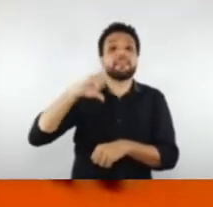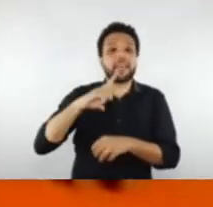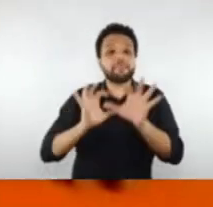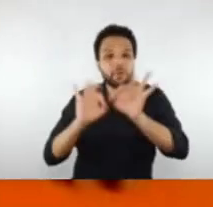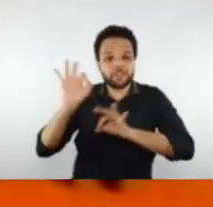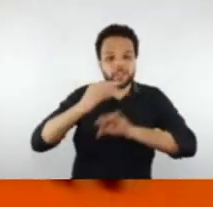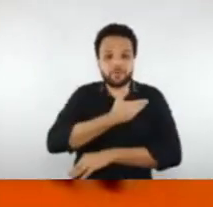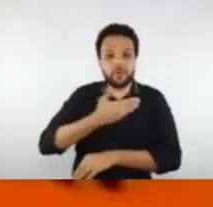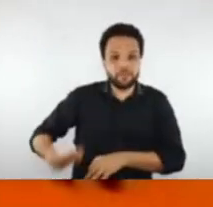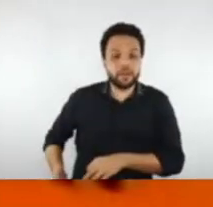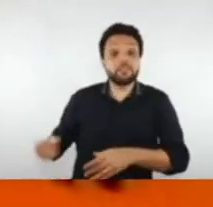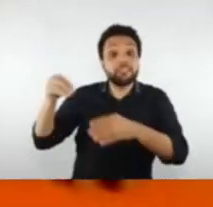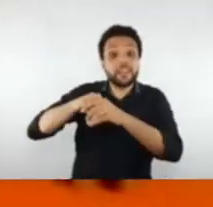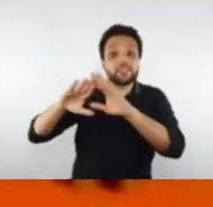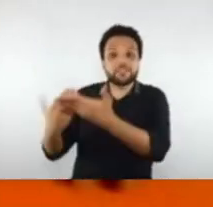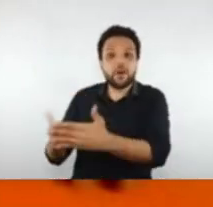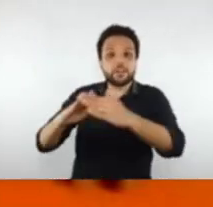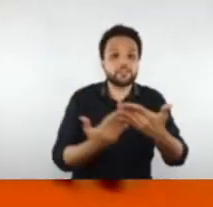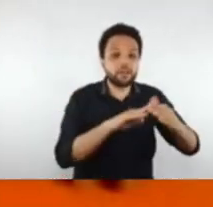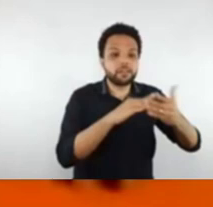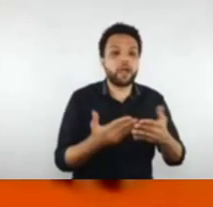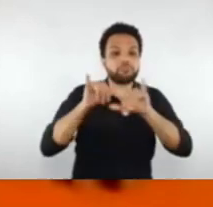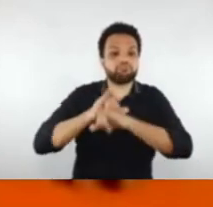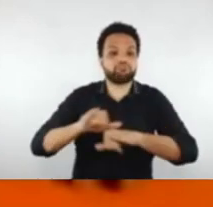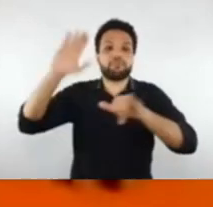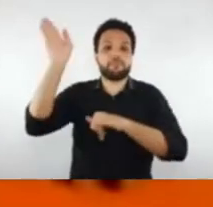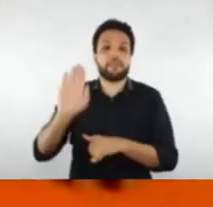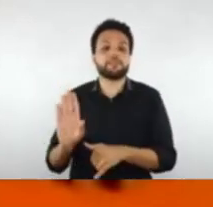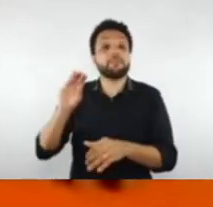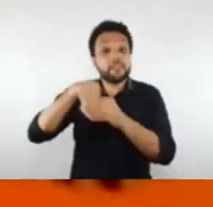esse Brasil, que é um Brasil, né, que sai ali